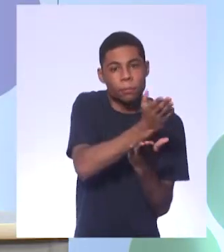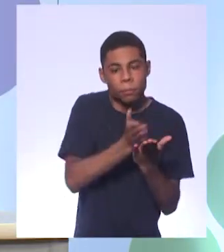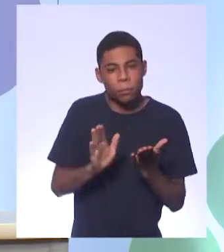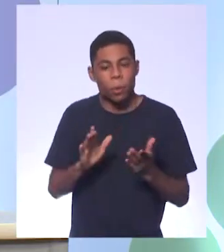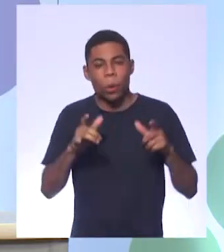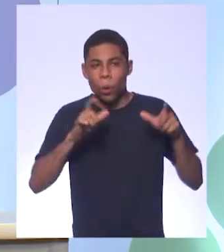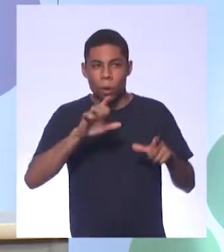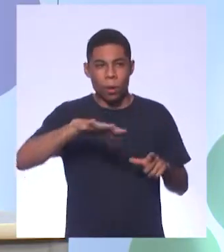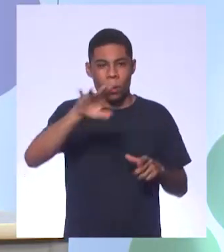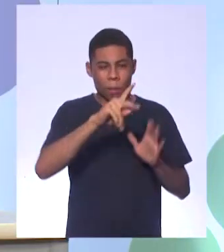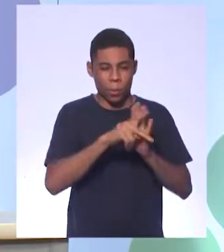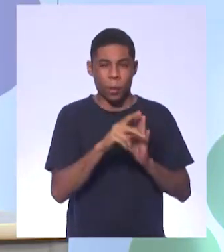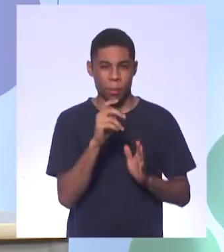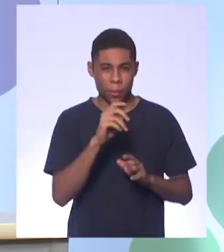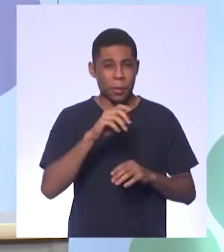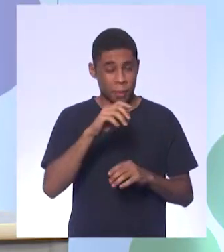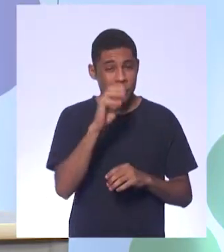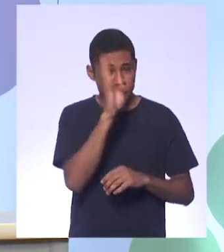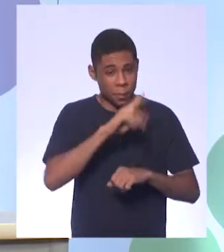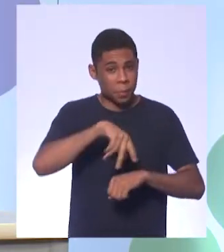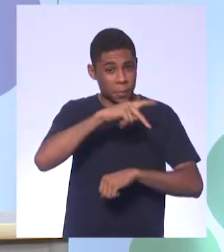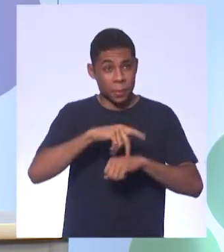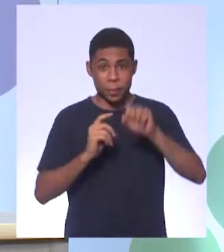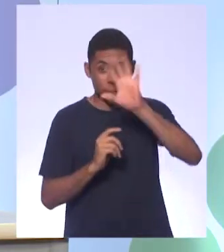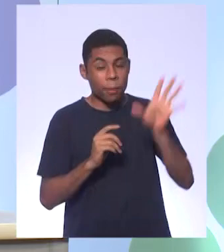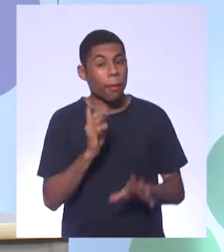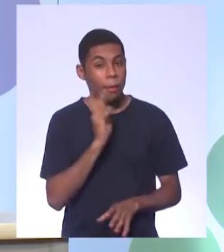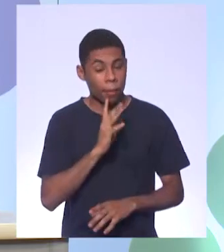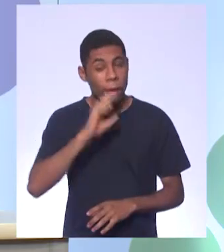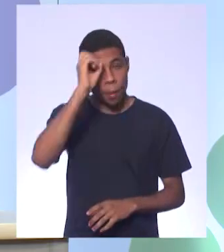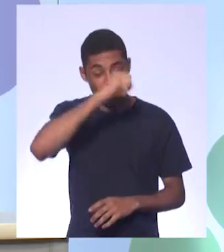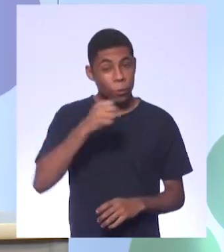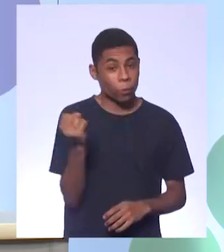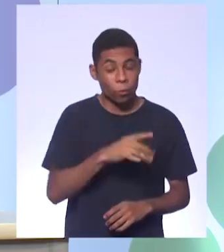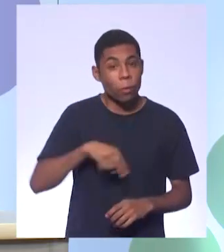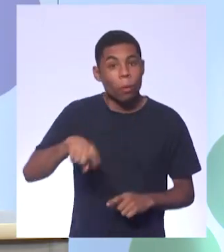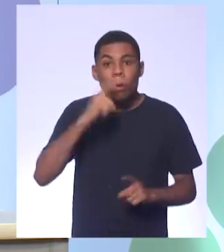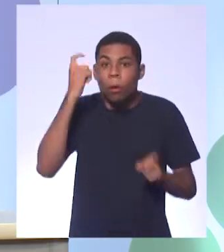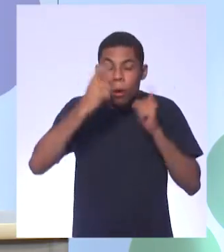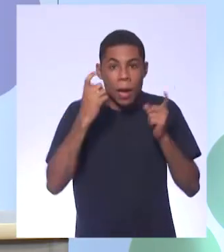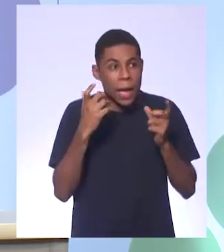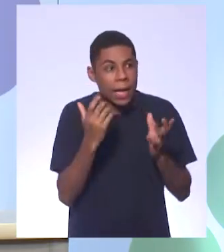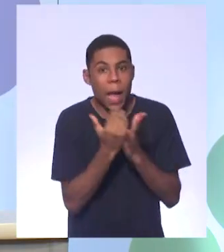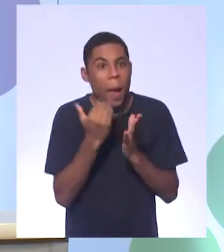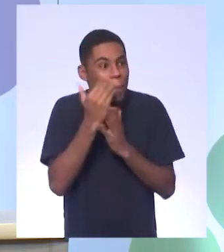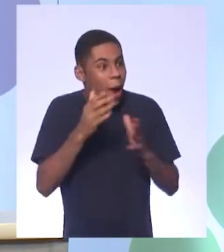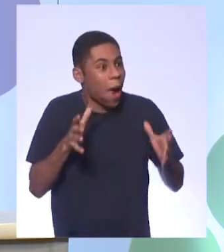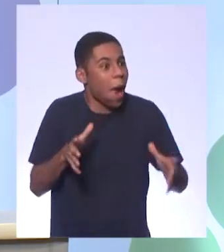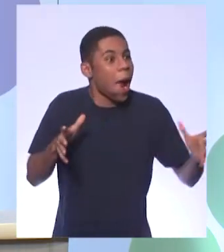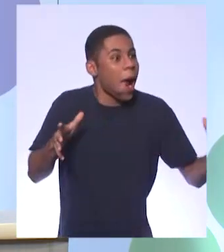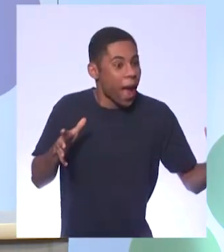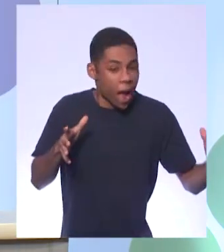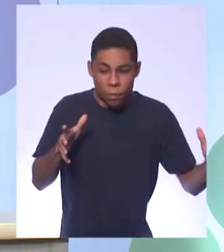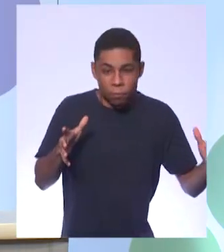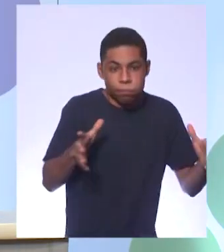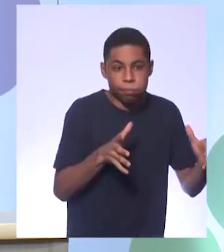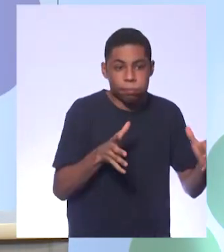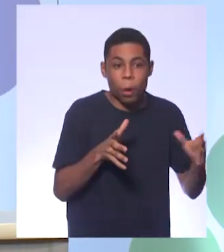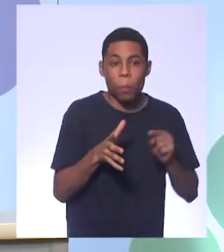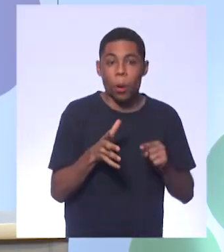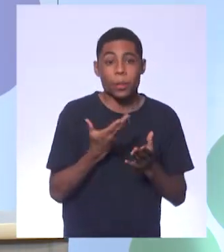região do resto do país. É curioso a gente, né, ver isso. Eles estavam preocupados em aumentar de um lado, mas se descuidava de perder